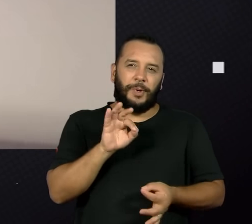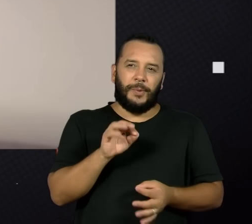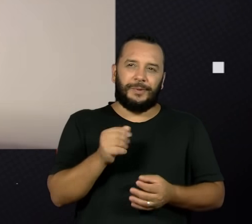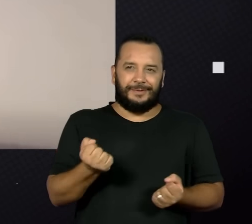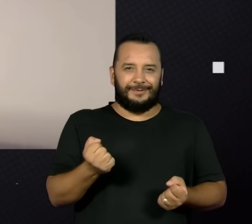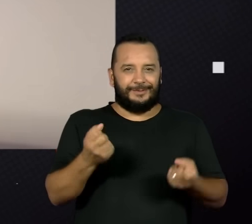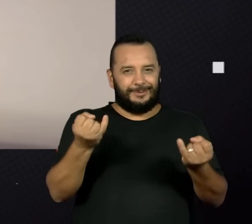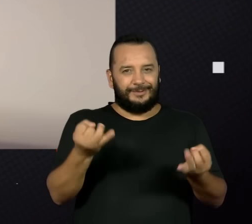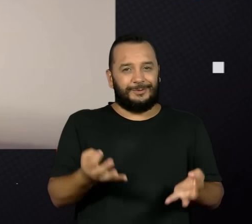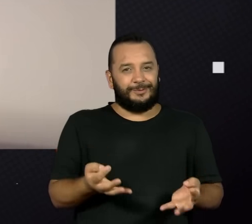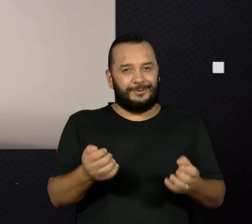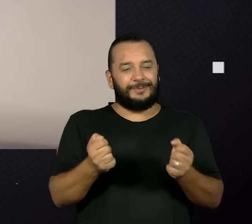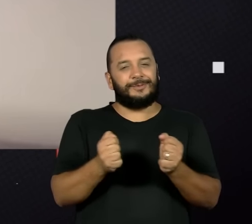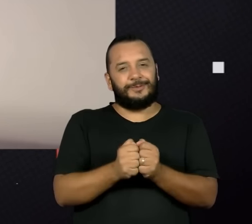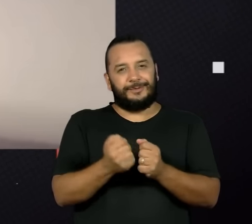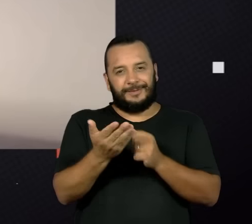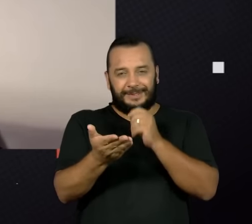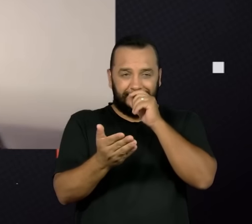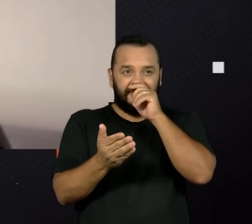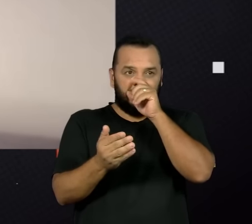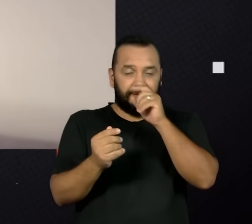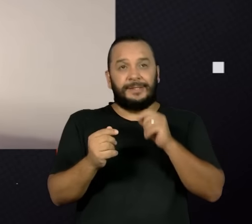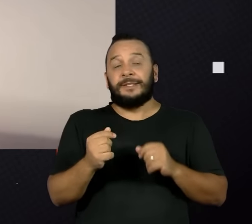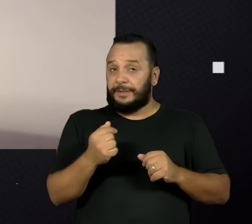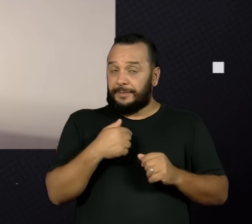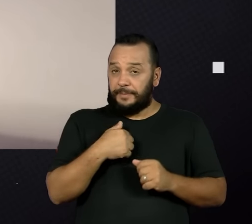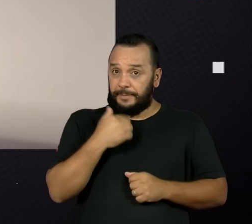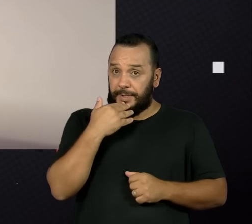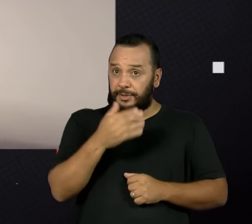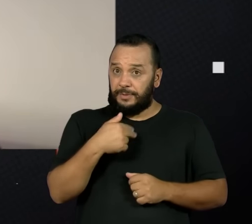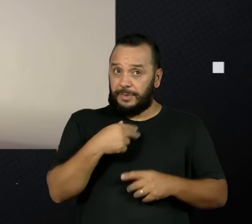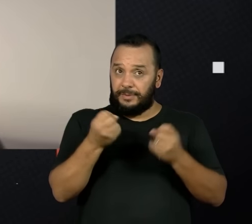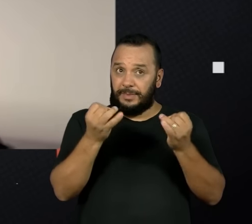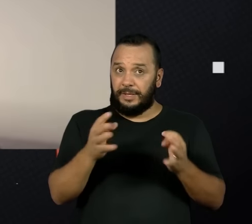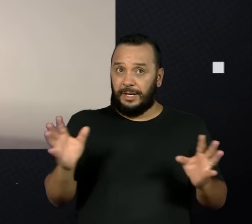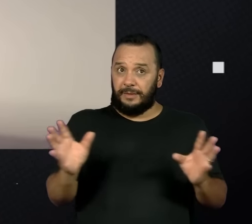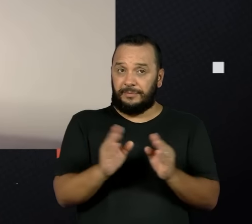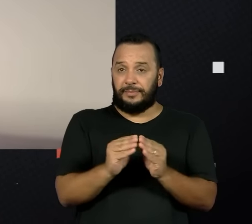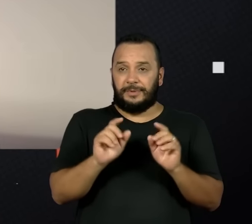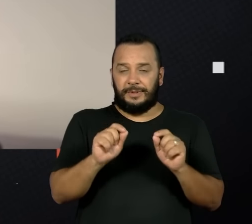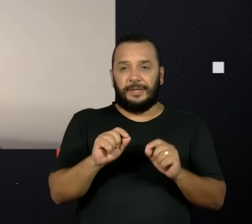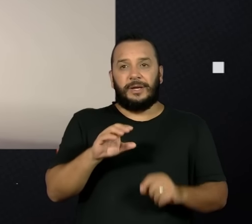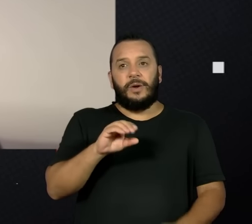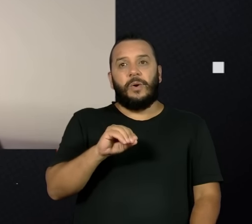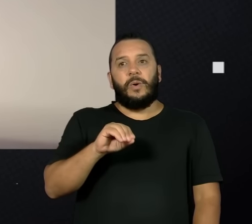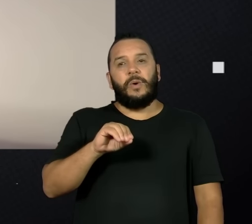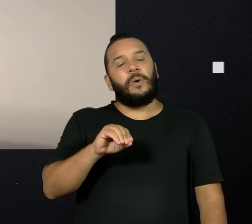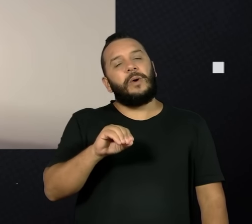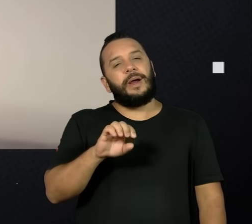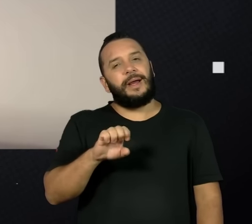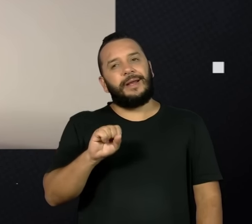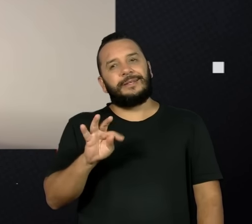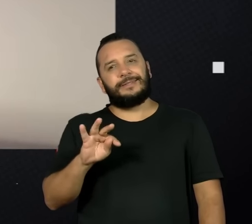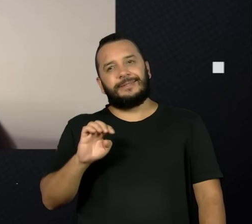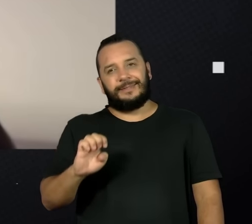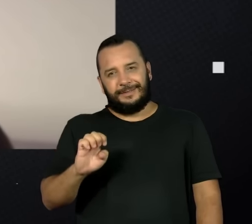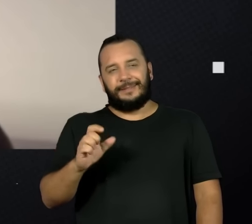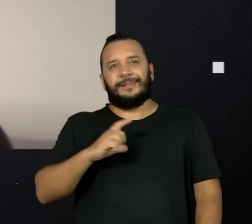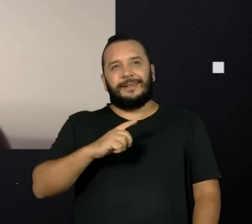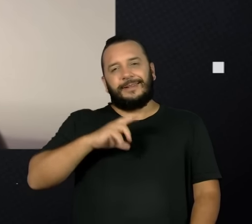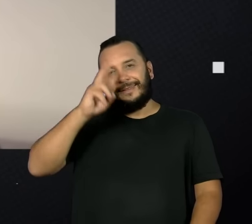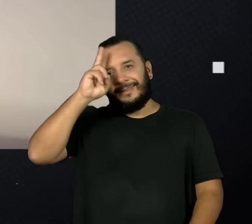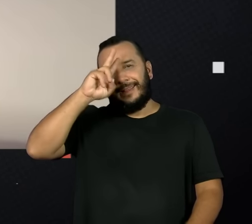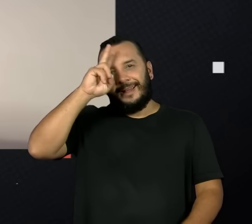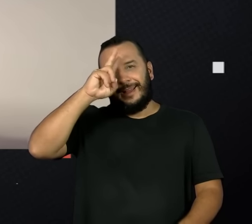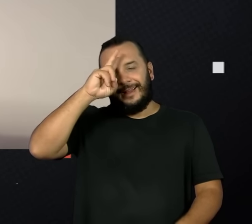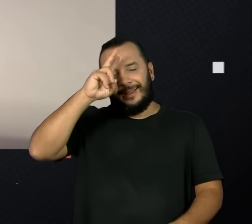você falar sobre Oeste que me pediram para dar um pla aí sobre Oeste a nossa Peça uma peça que eu guardo no